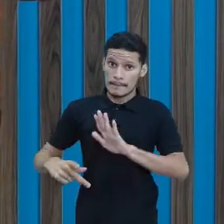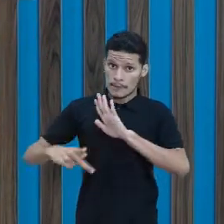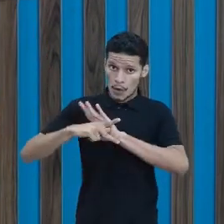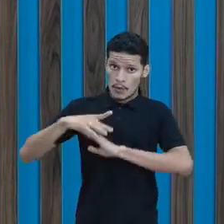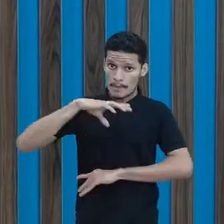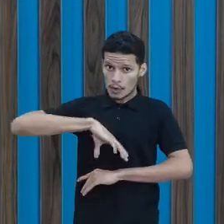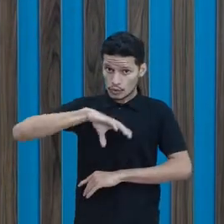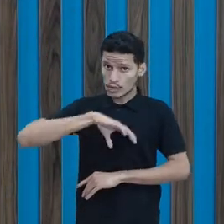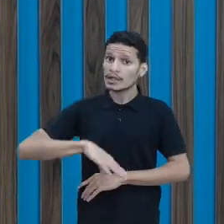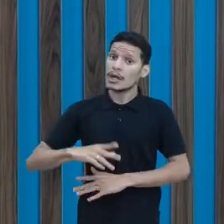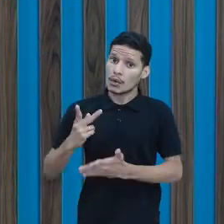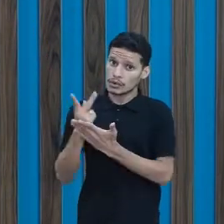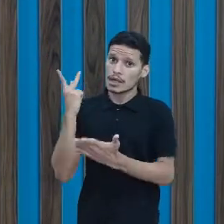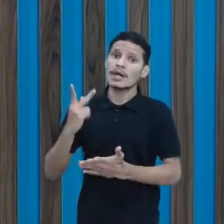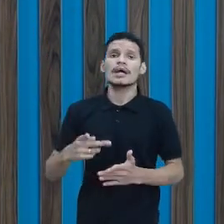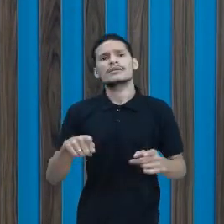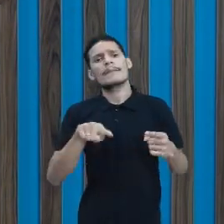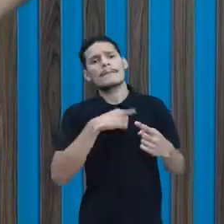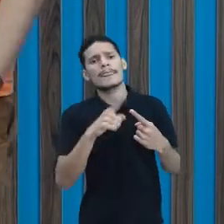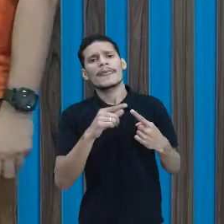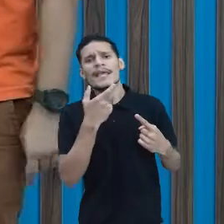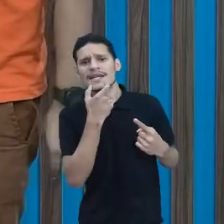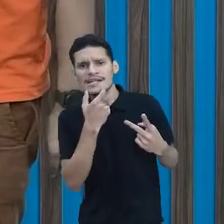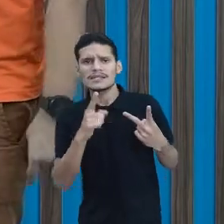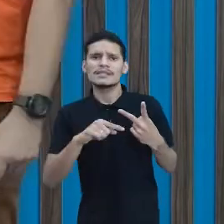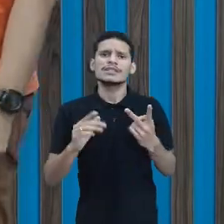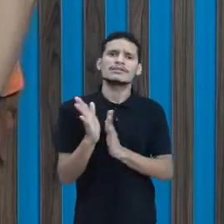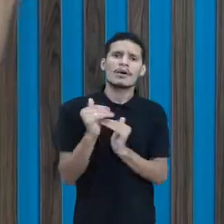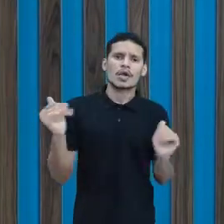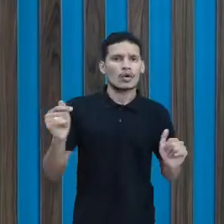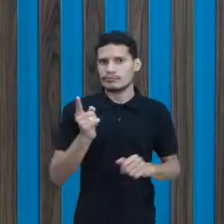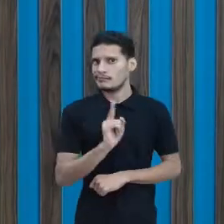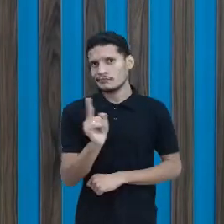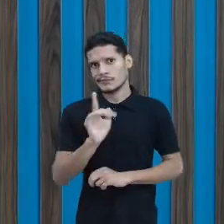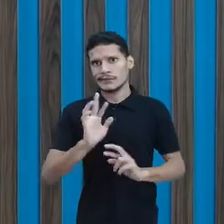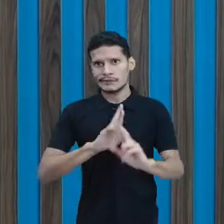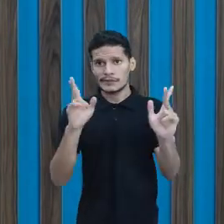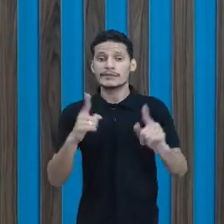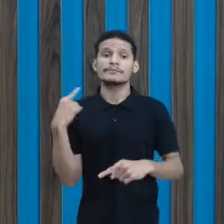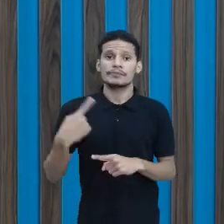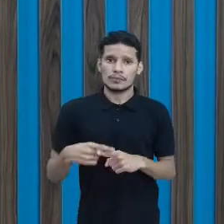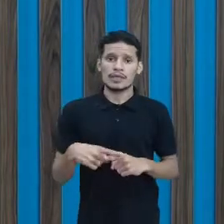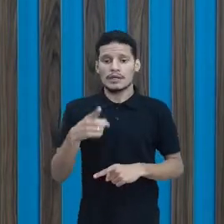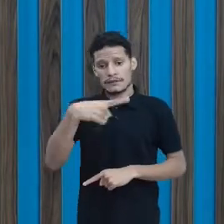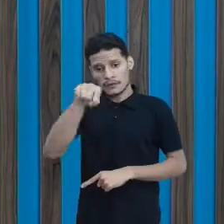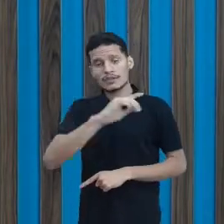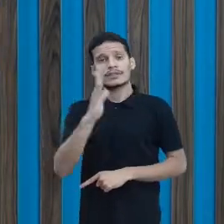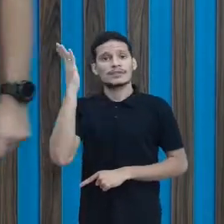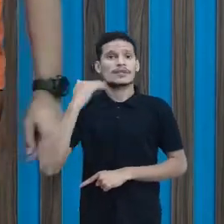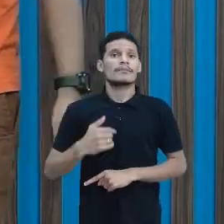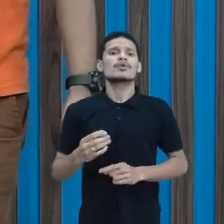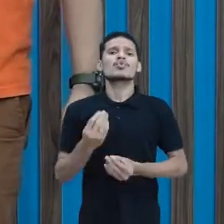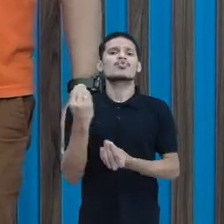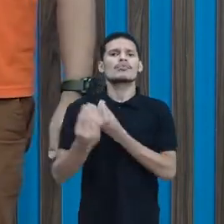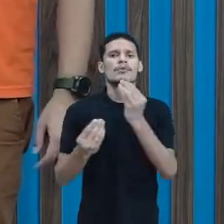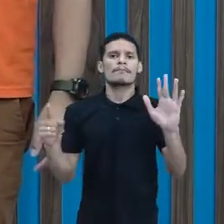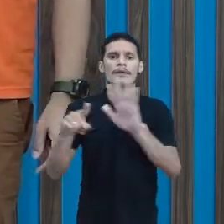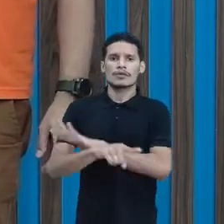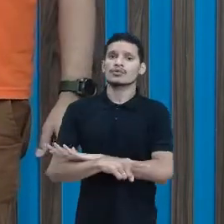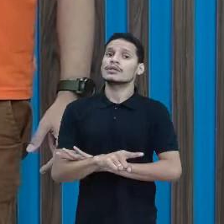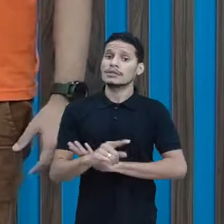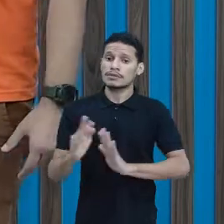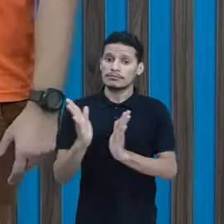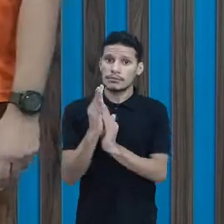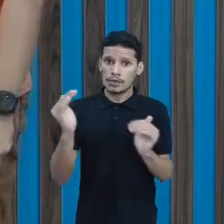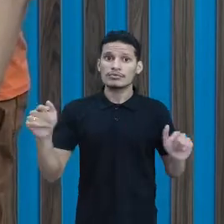e em espanhol não. Por quê? Porque em inglês você sabe desde o começo da frase que a frase é uma pergunta. Em espanhol também, a interrogação cabeça para baixo